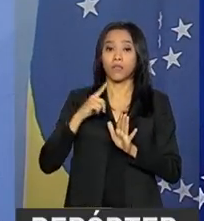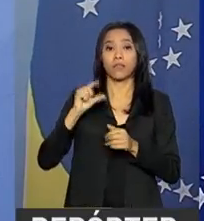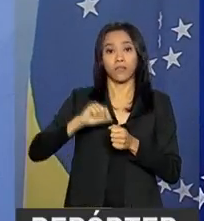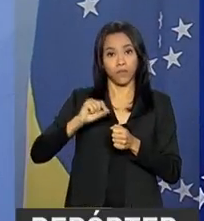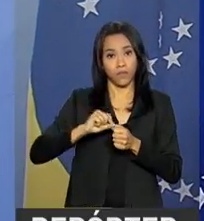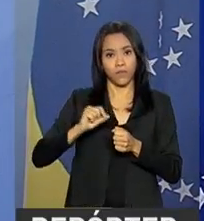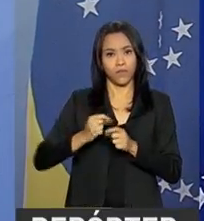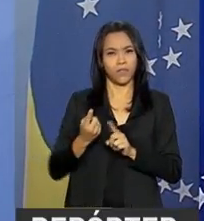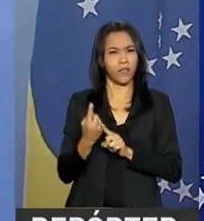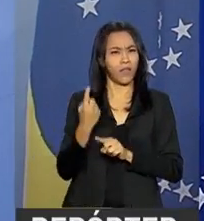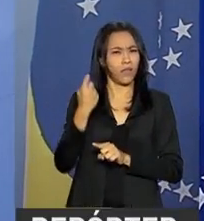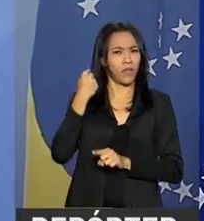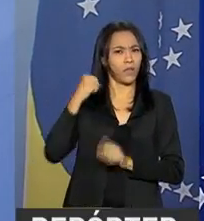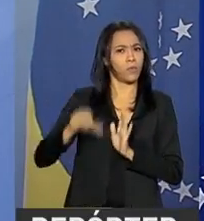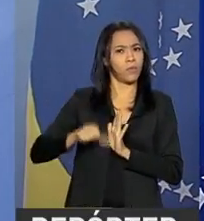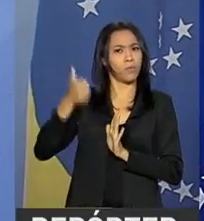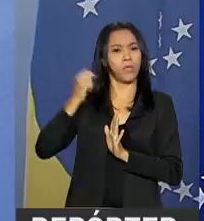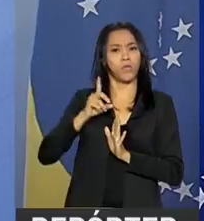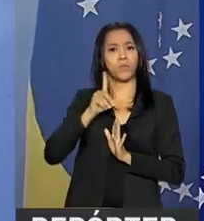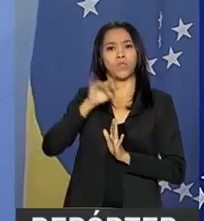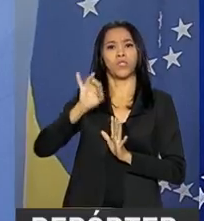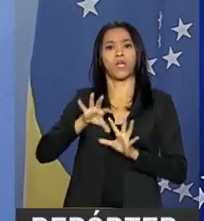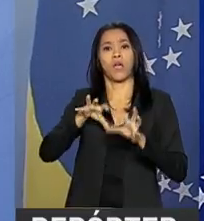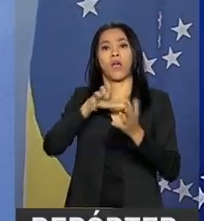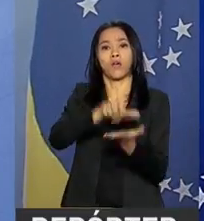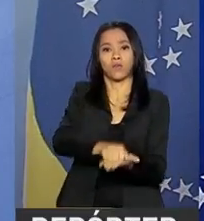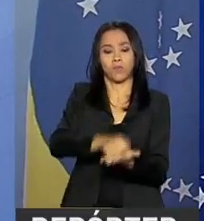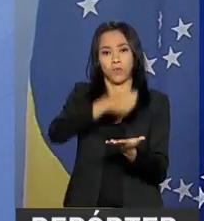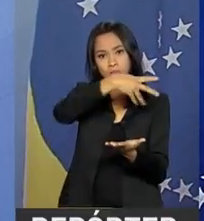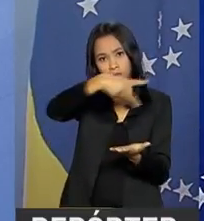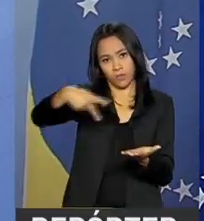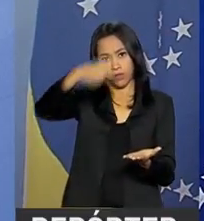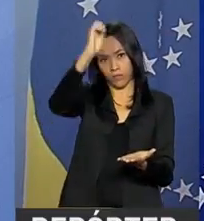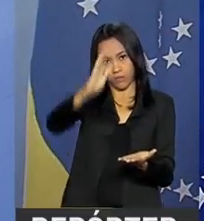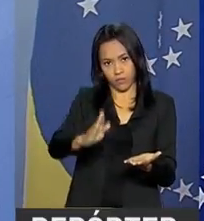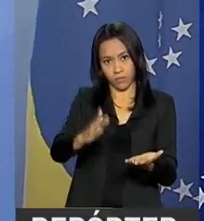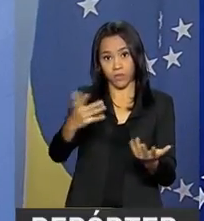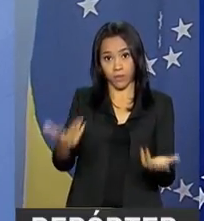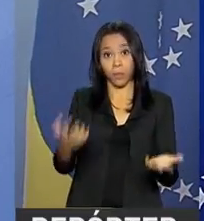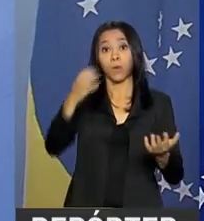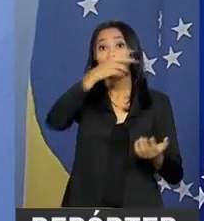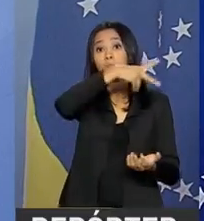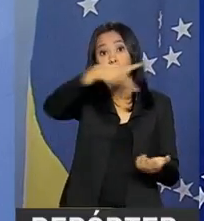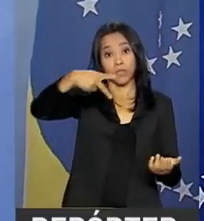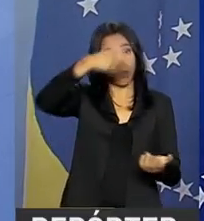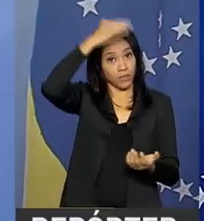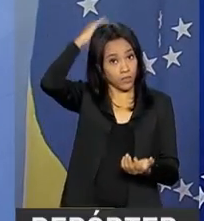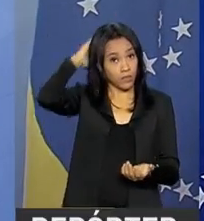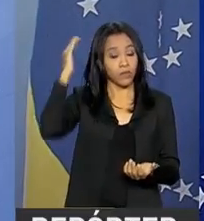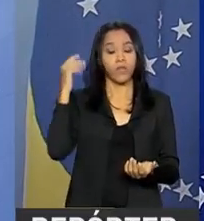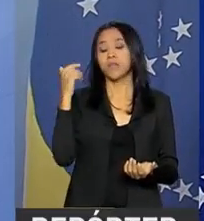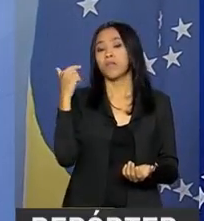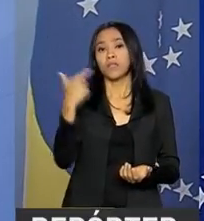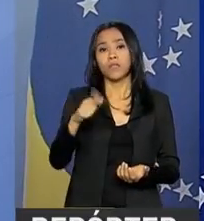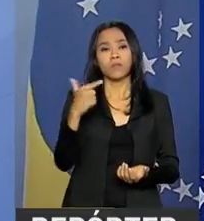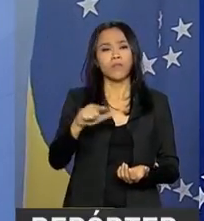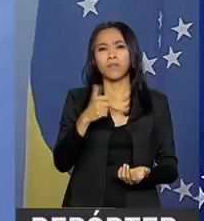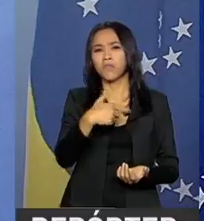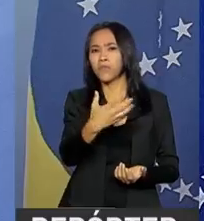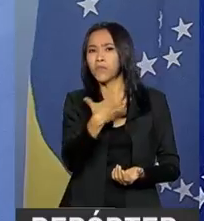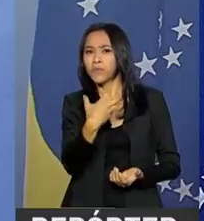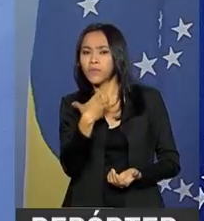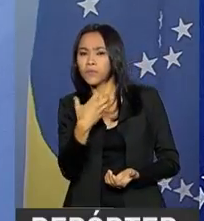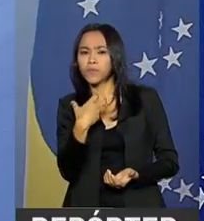desde o primeiro dia da administração o presidente da república não se influenciou por nenhum outro